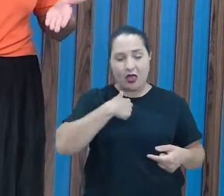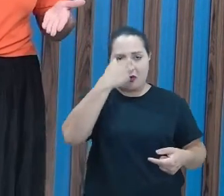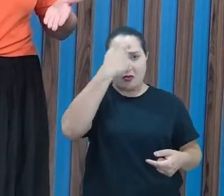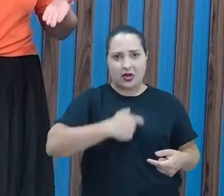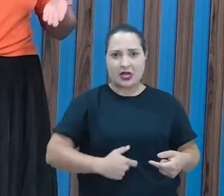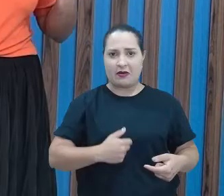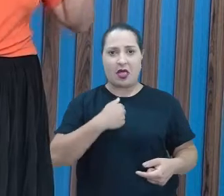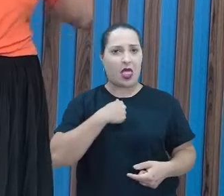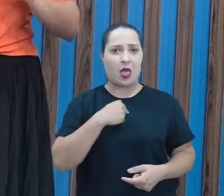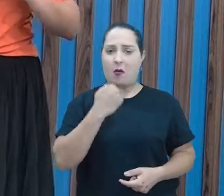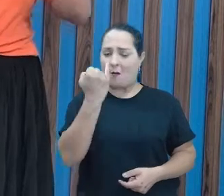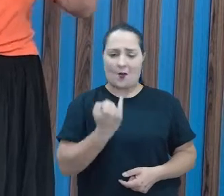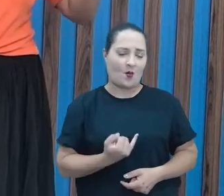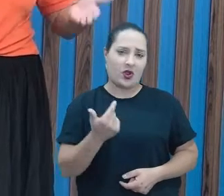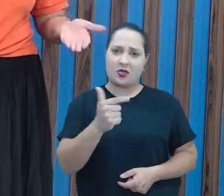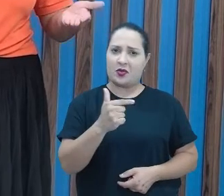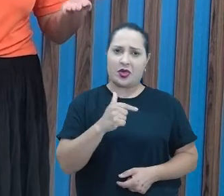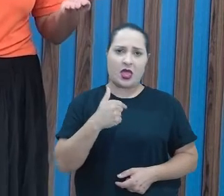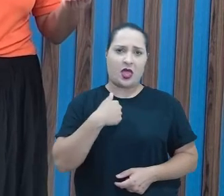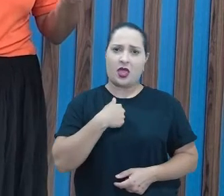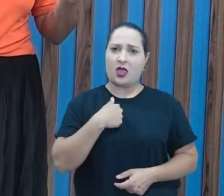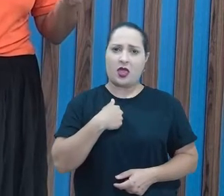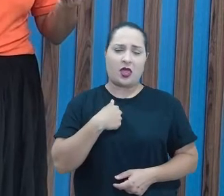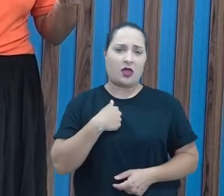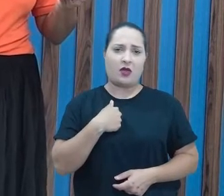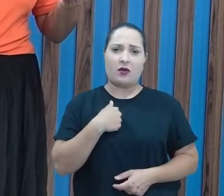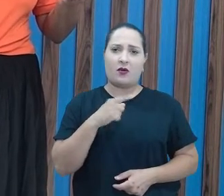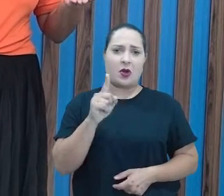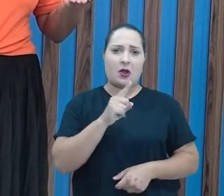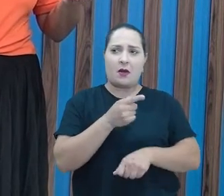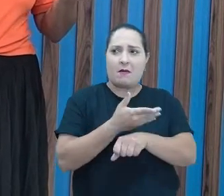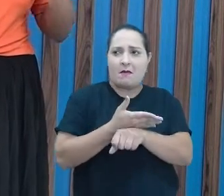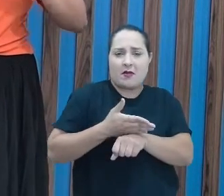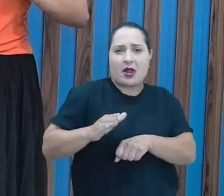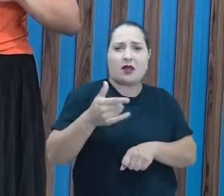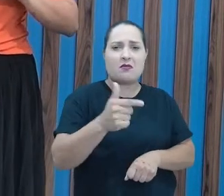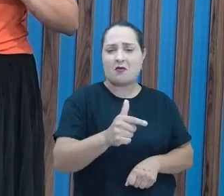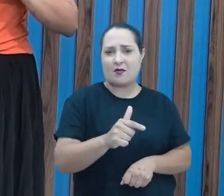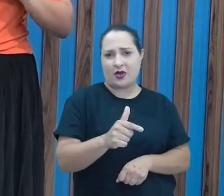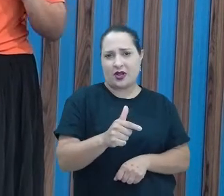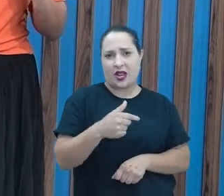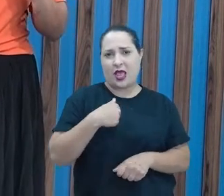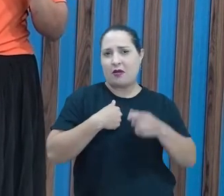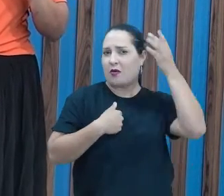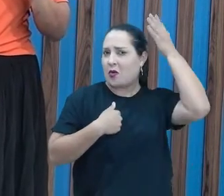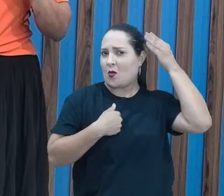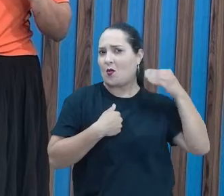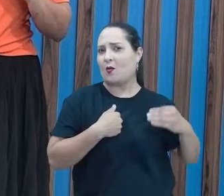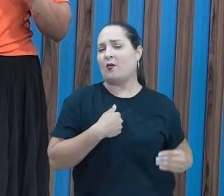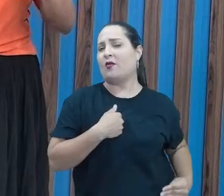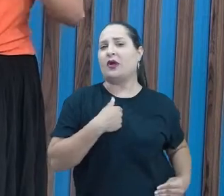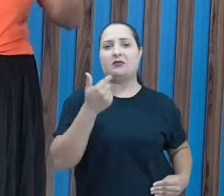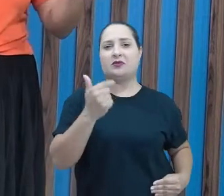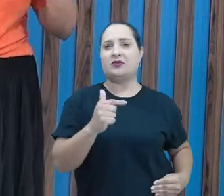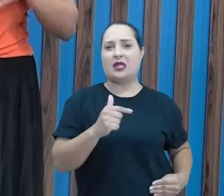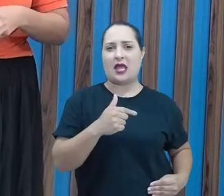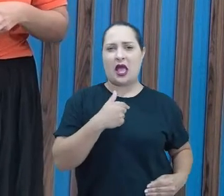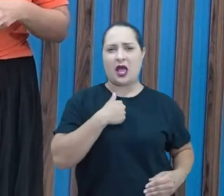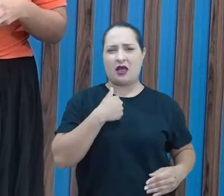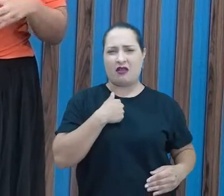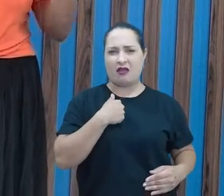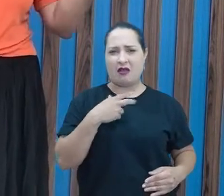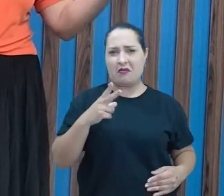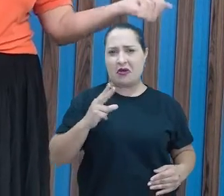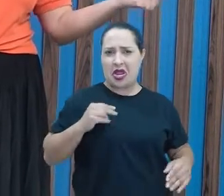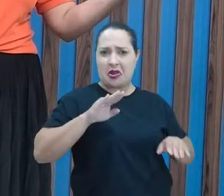magra, eu não tenho cabelos lisos. E aí quer dizer que eu mereço menos por